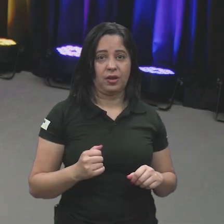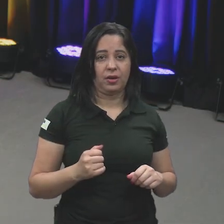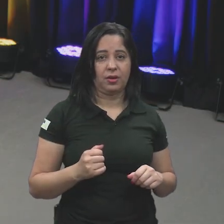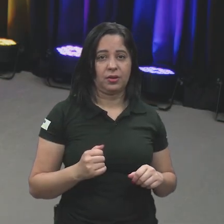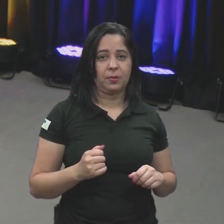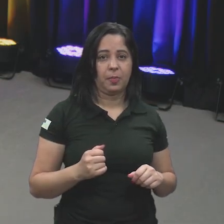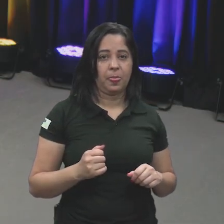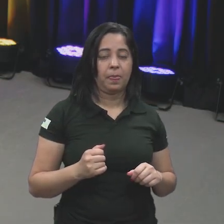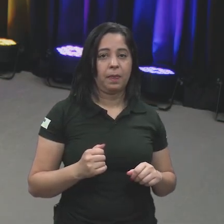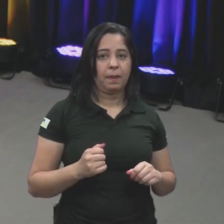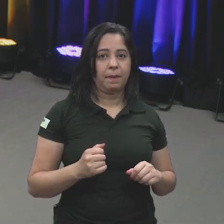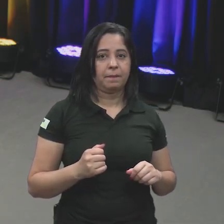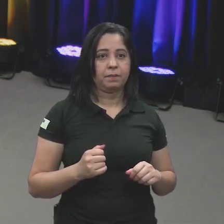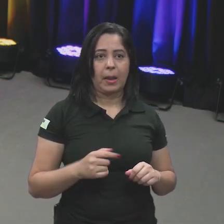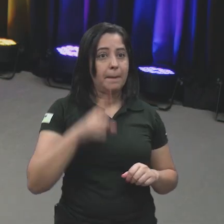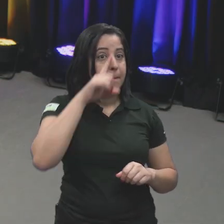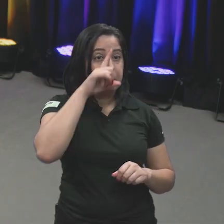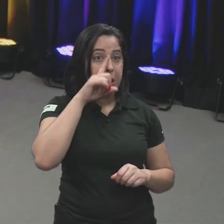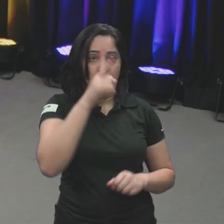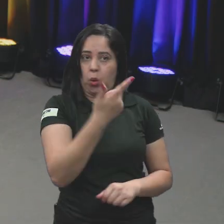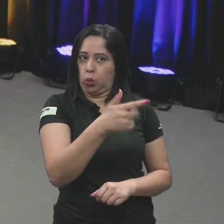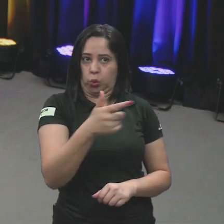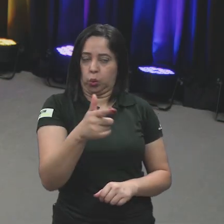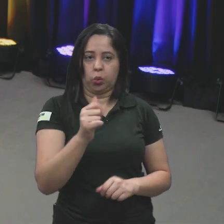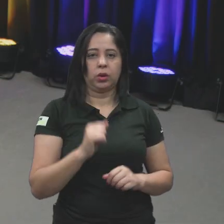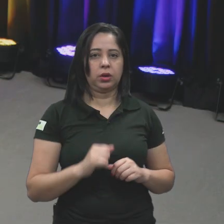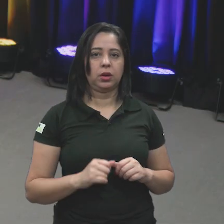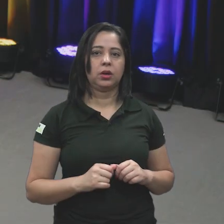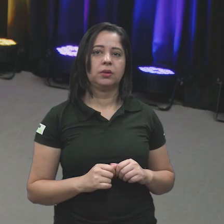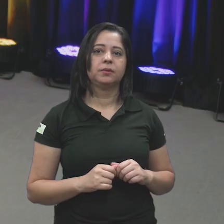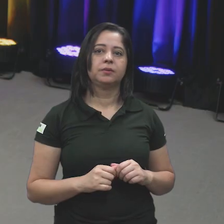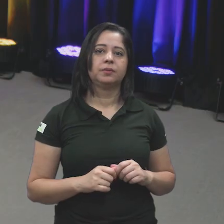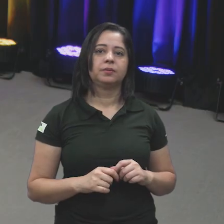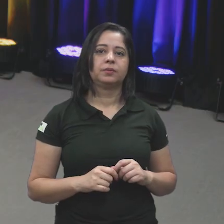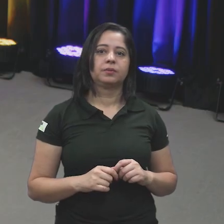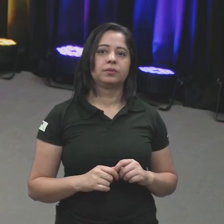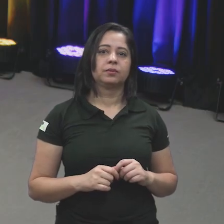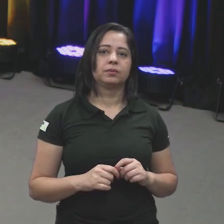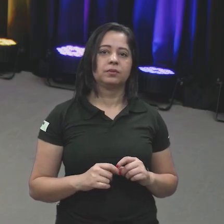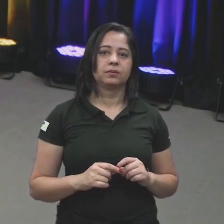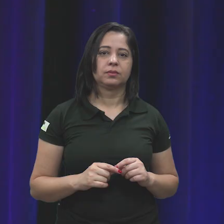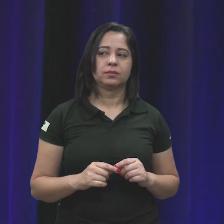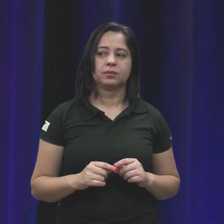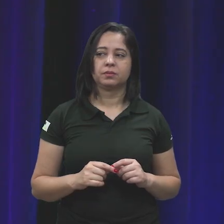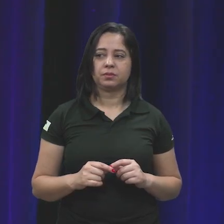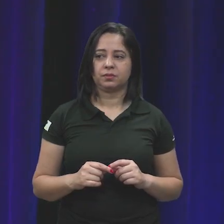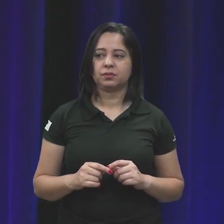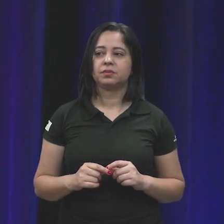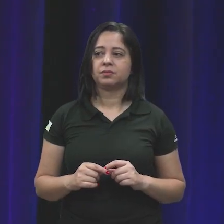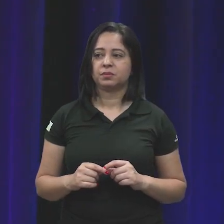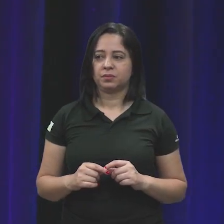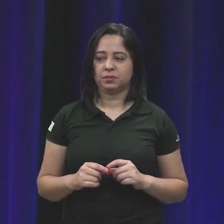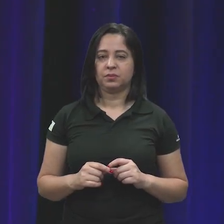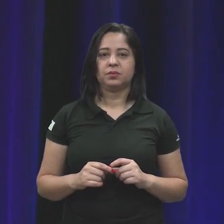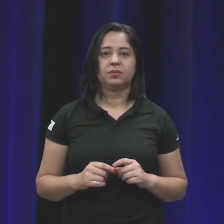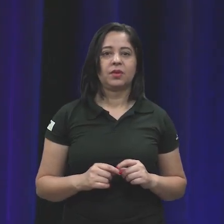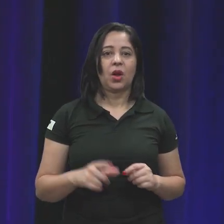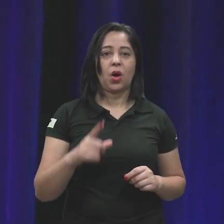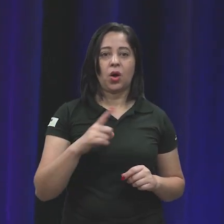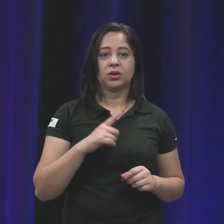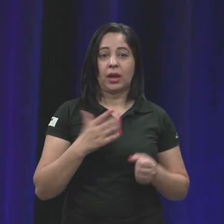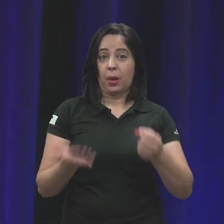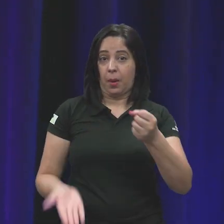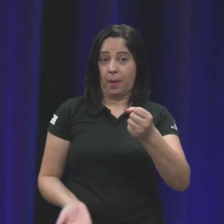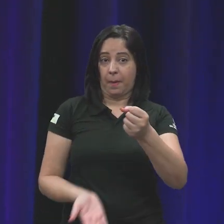ele não é perigoso. Tá? Legal, gente. Ó, então, várias possibilidades. Inclusive, tem essa peteca aqui, ó, que